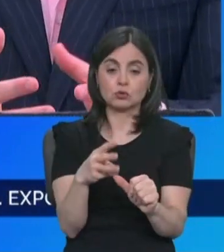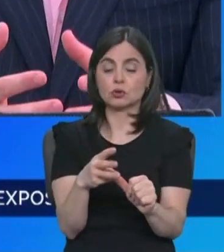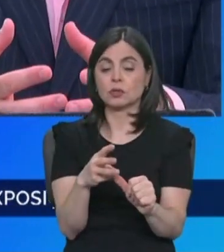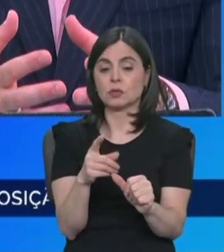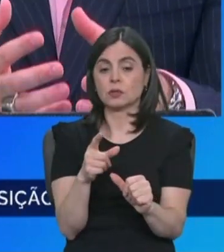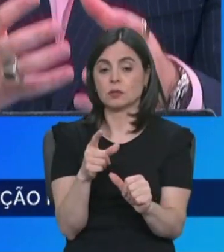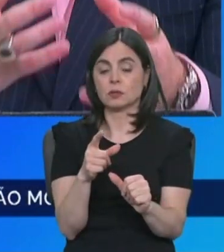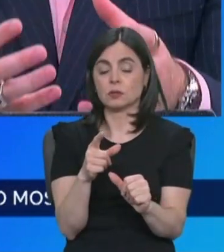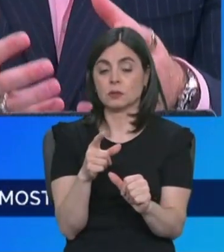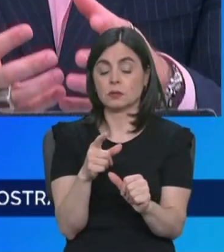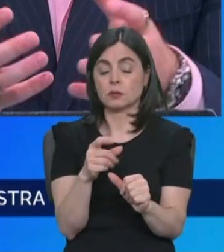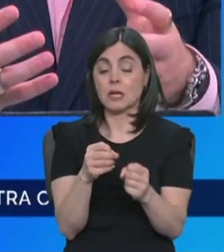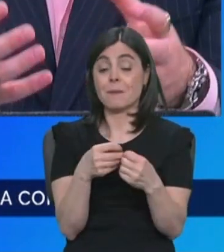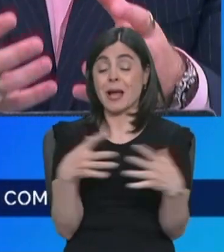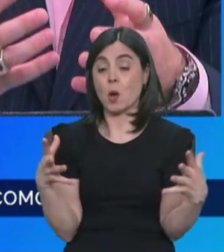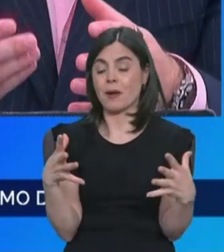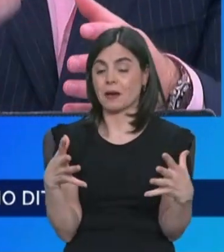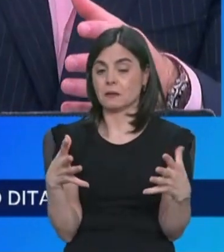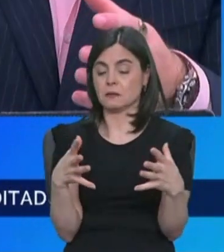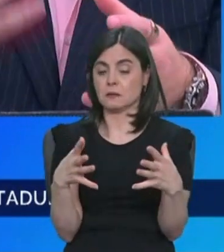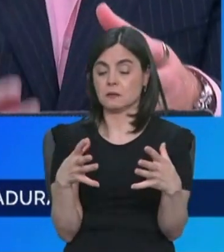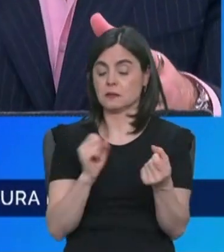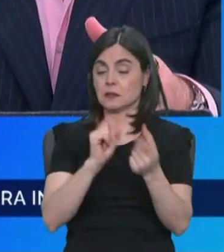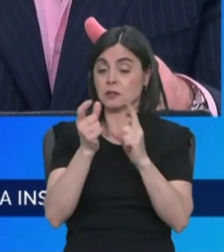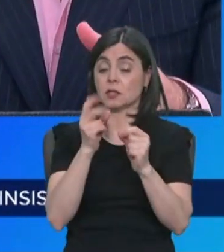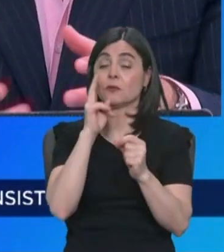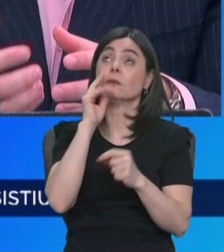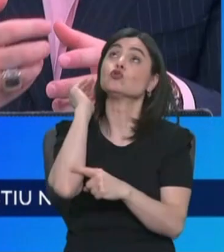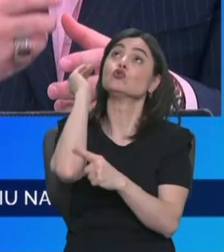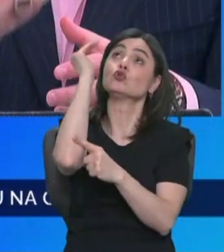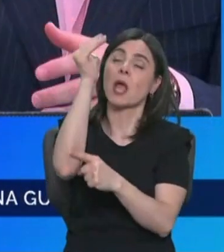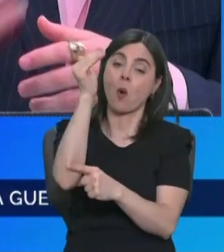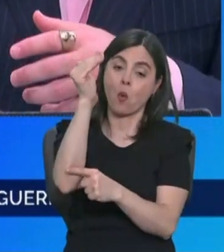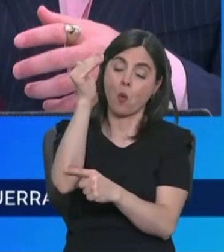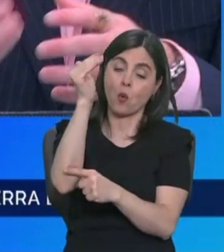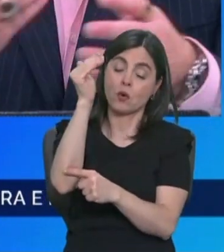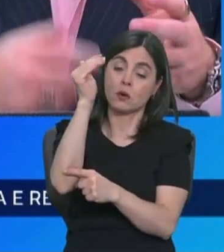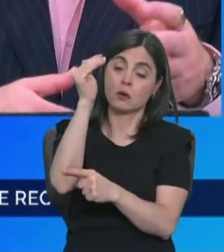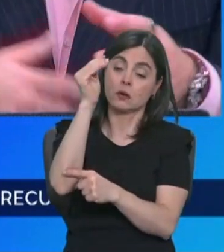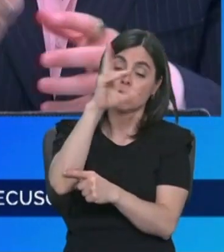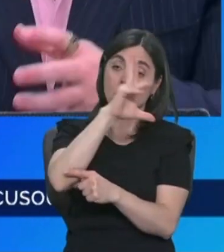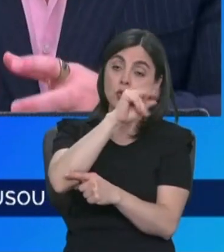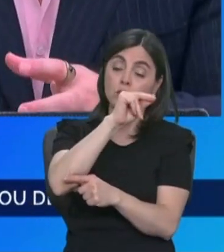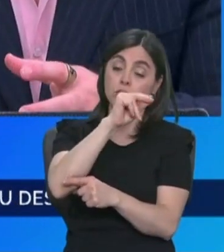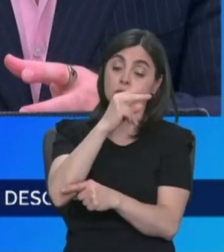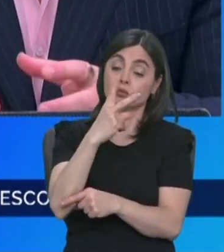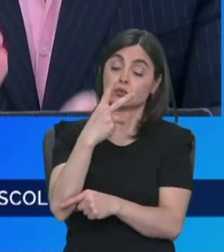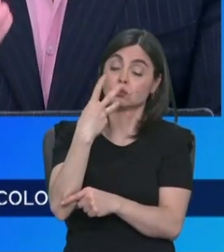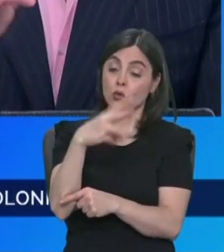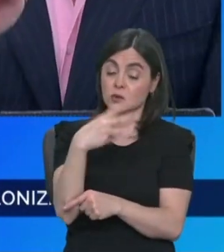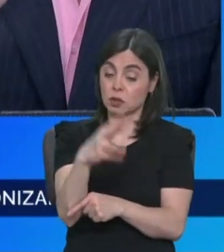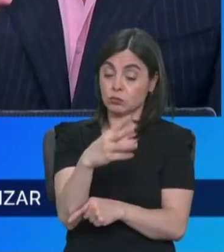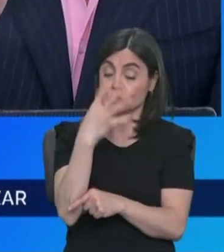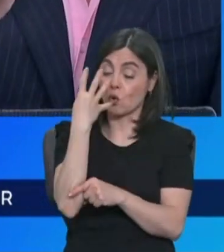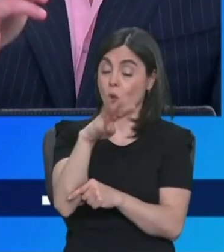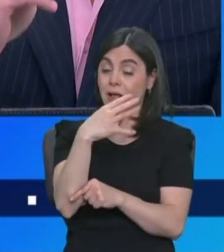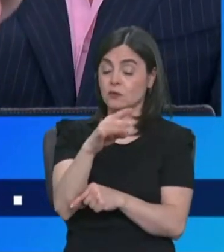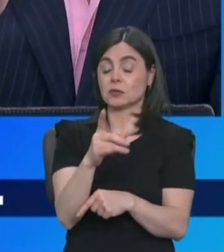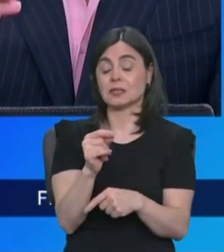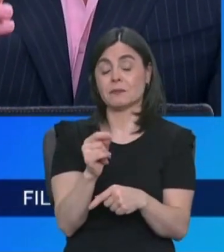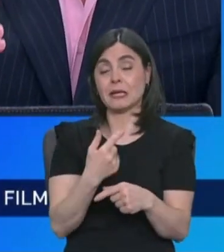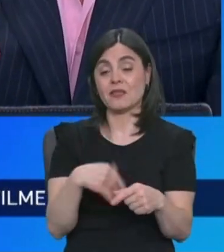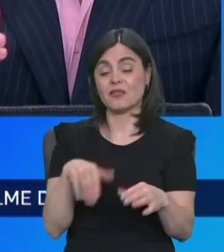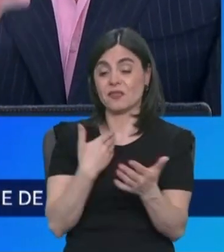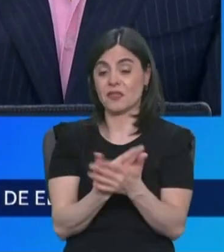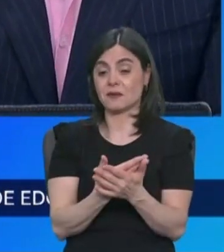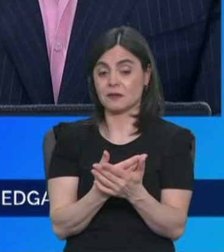conta que a maior parte, a grande maioria das estrelas que nós vemos no céu são sistemas duplos, ou triplos, ou quádruplos, isto acrescenta então mais